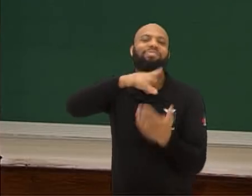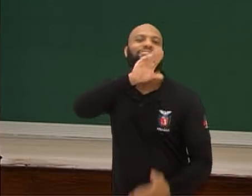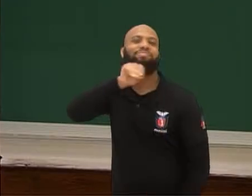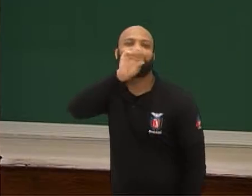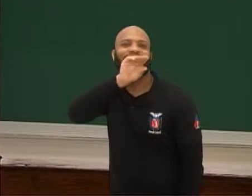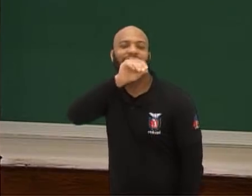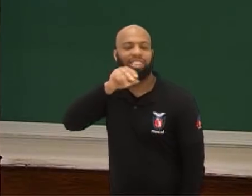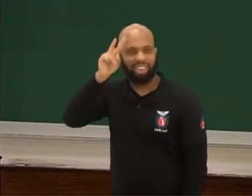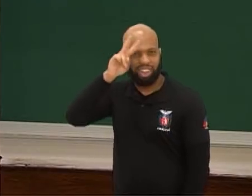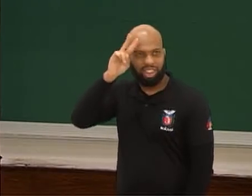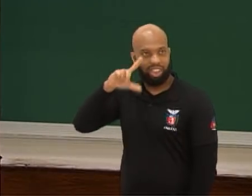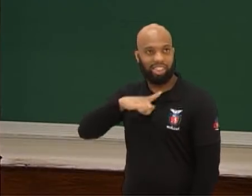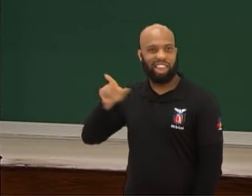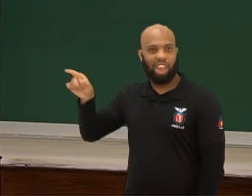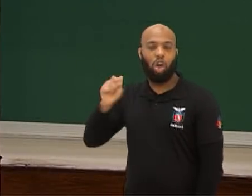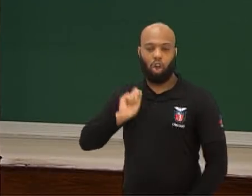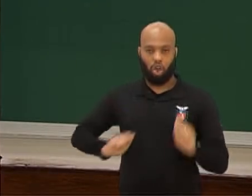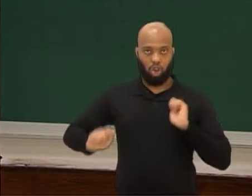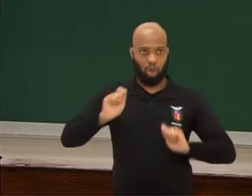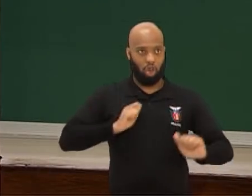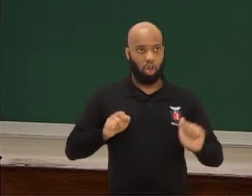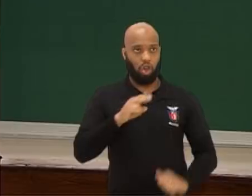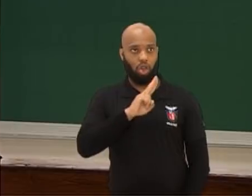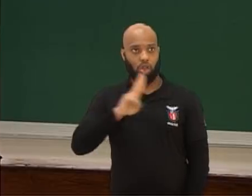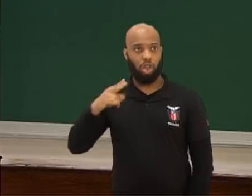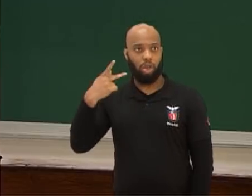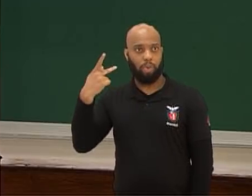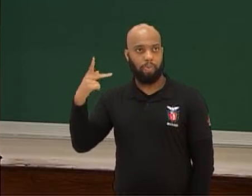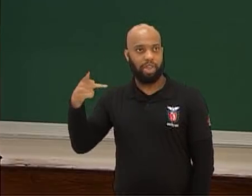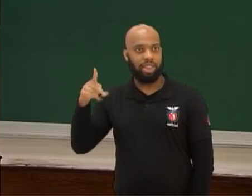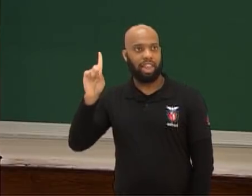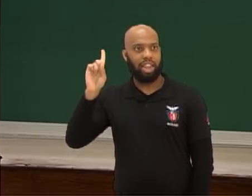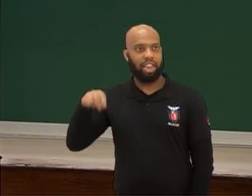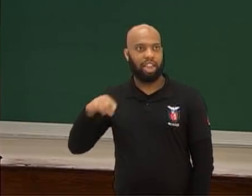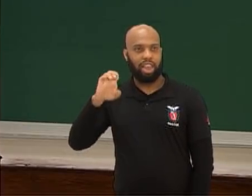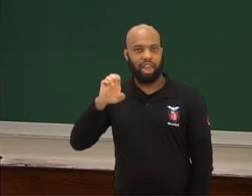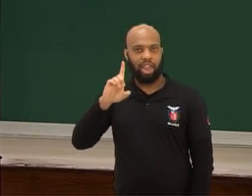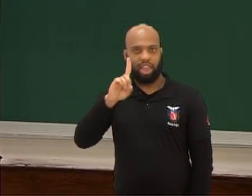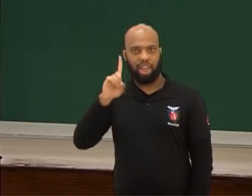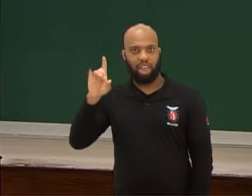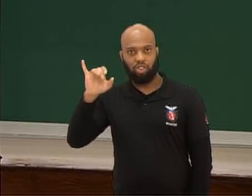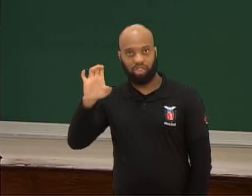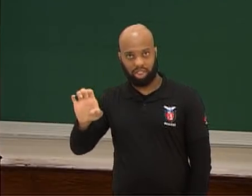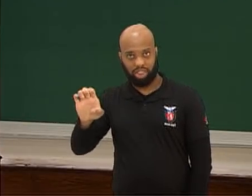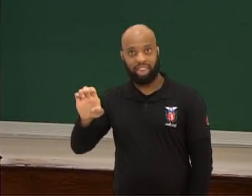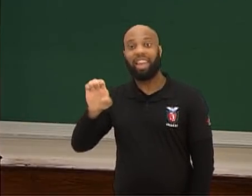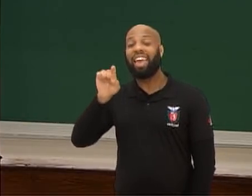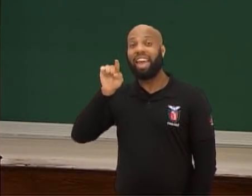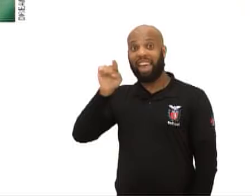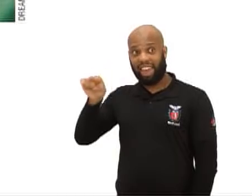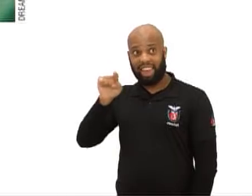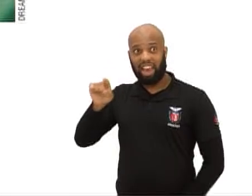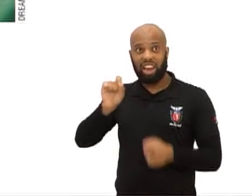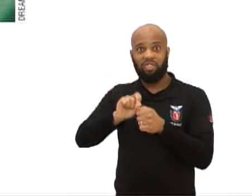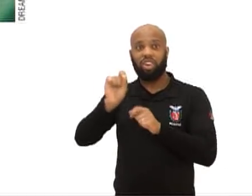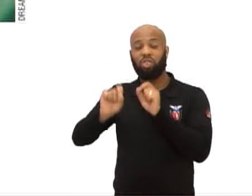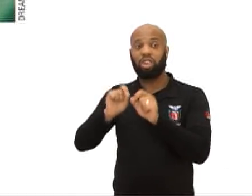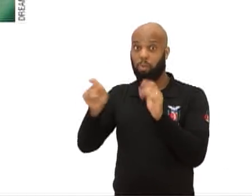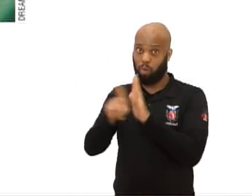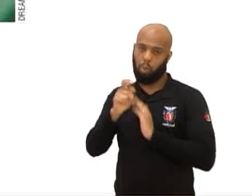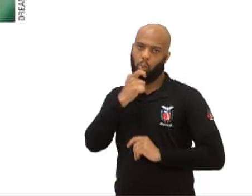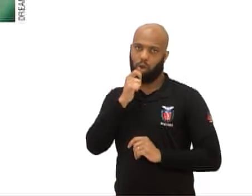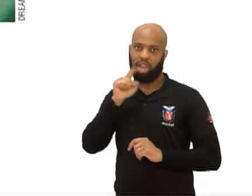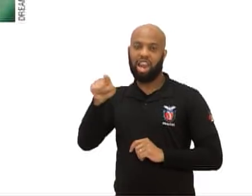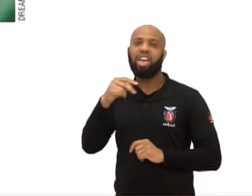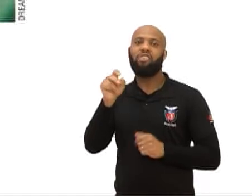exercício? Esse é o ator Ed Murphy e ele, na versão em inglês do filme do Shrek, ele faz a voz